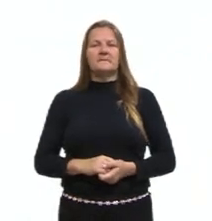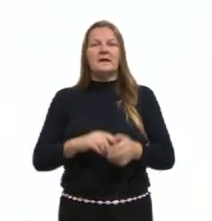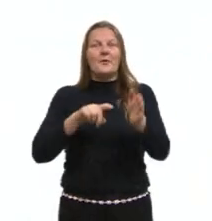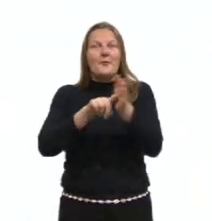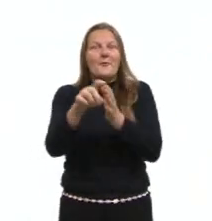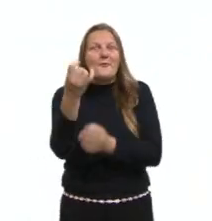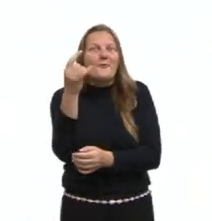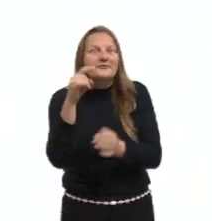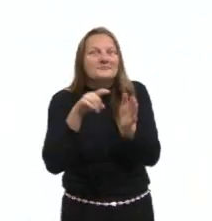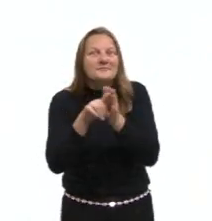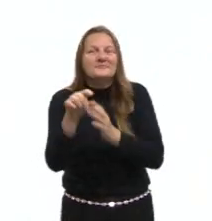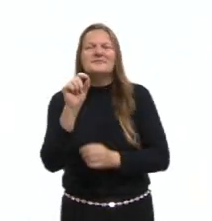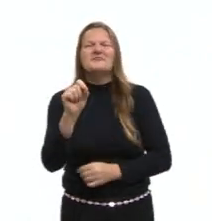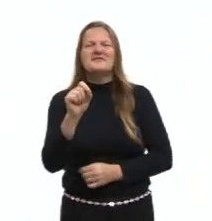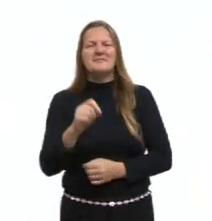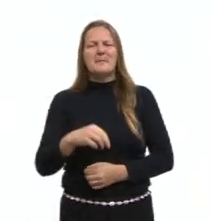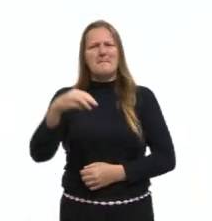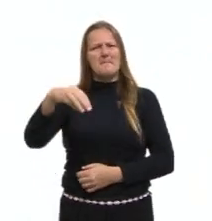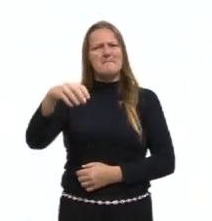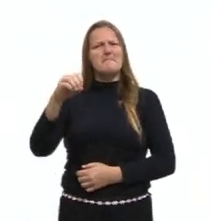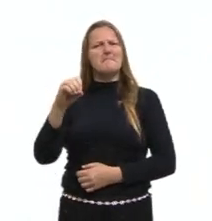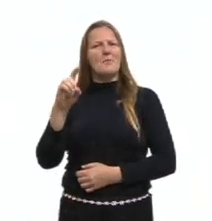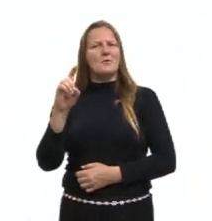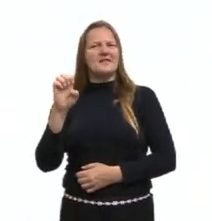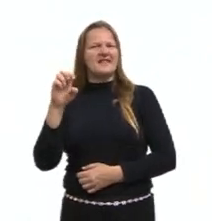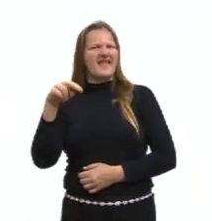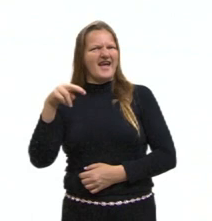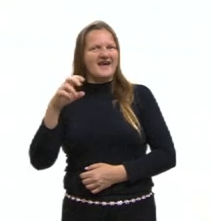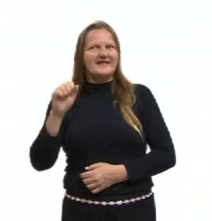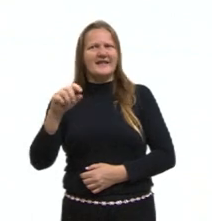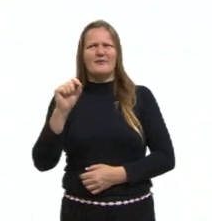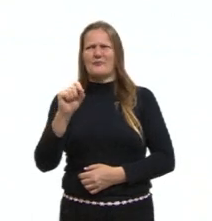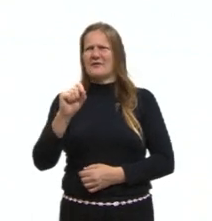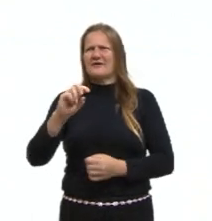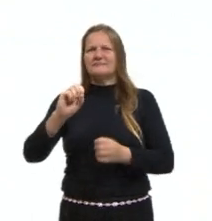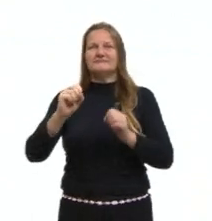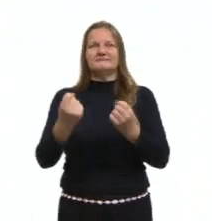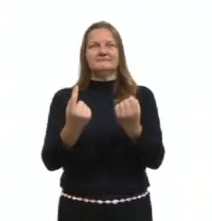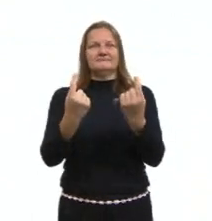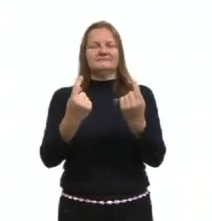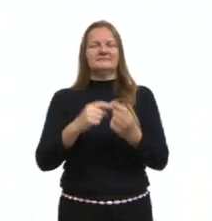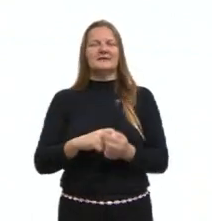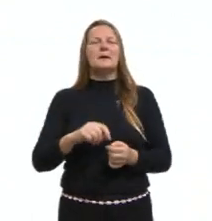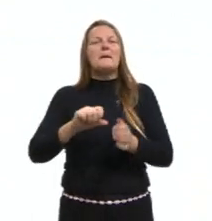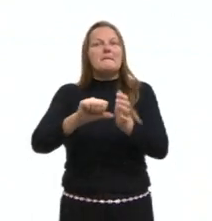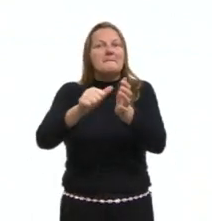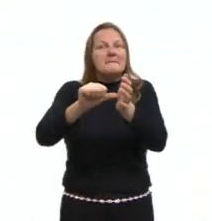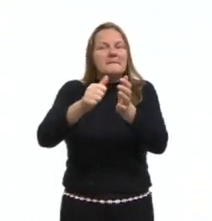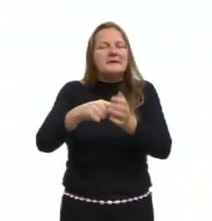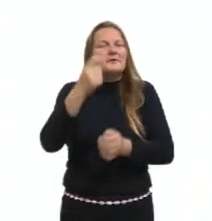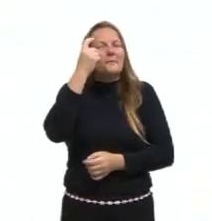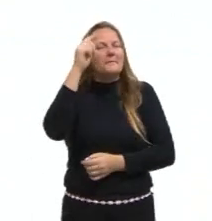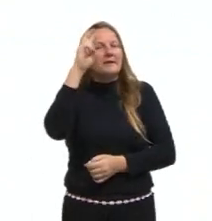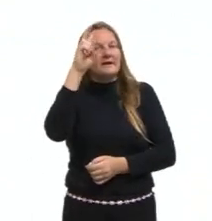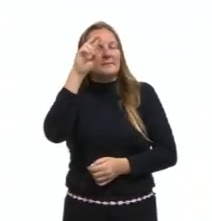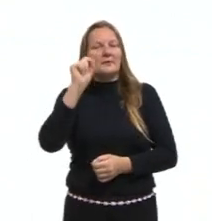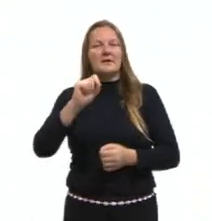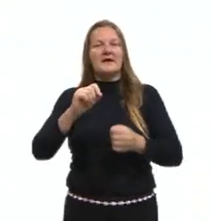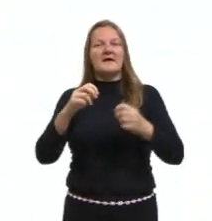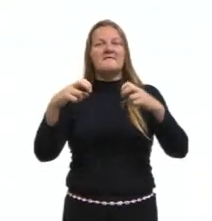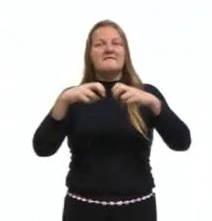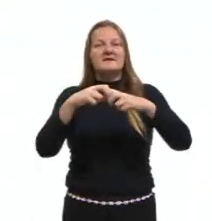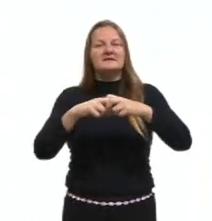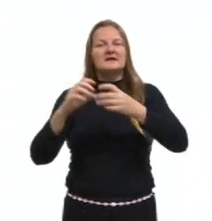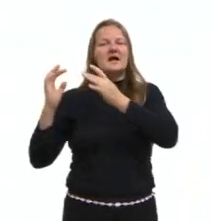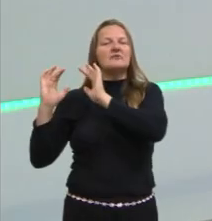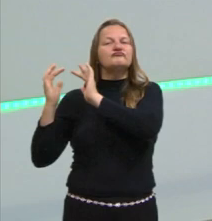né da nossa última aula bom para a gente entender o que que é a física moderna primeiro a gente tem que lembrar o que que é a física